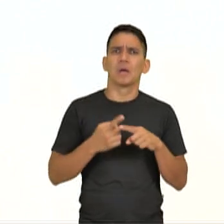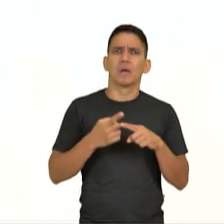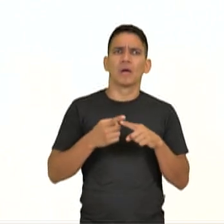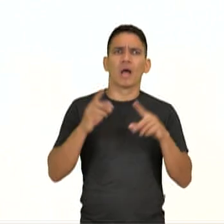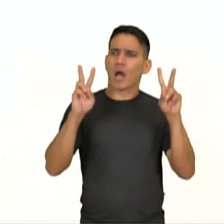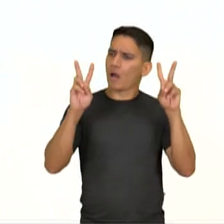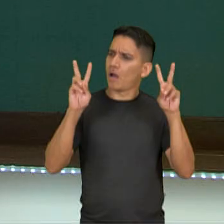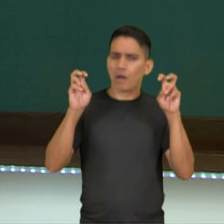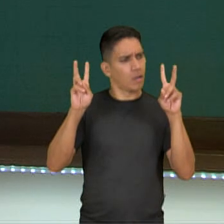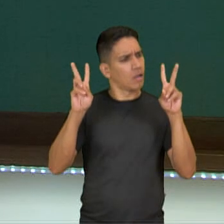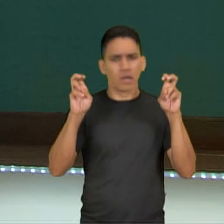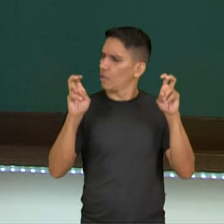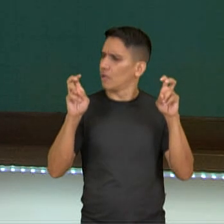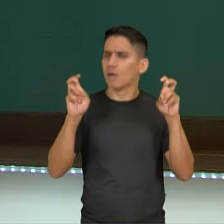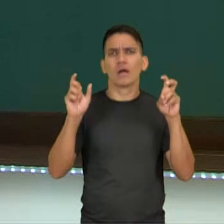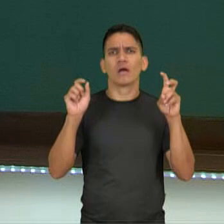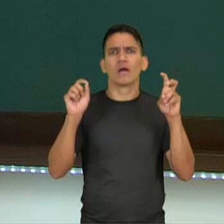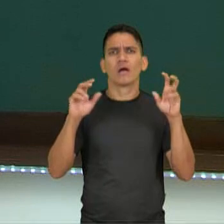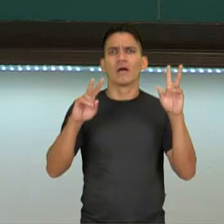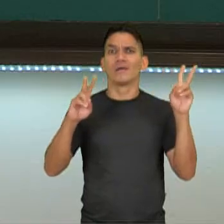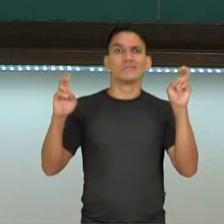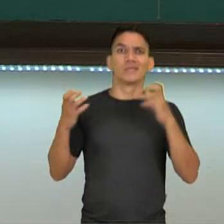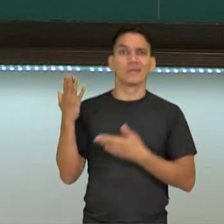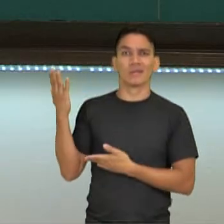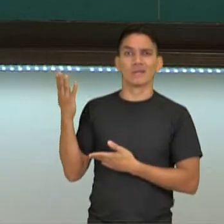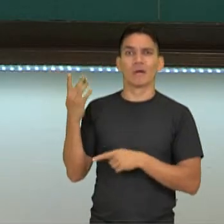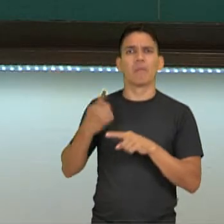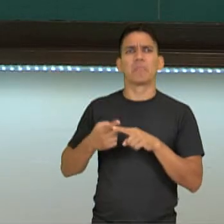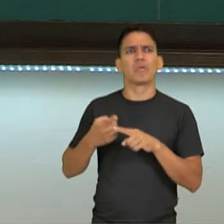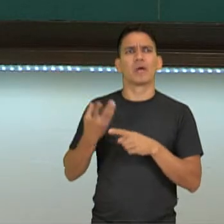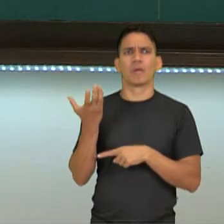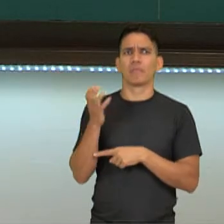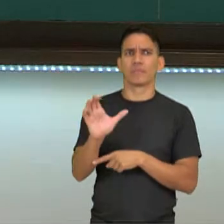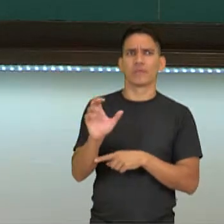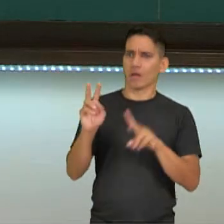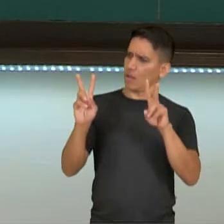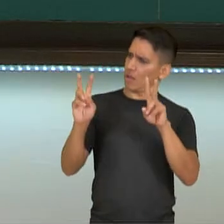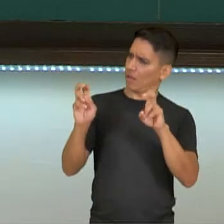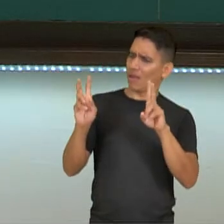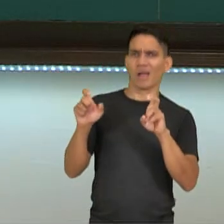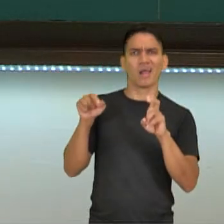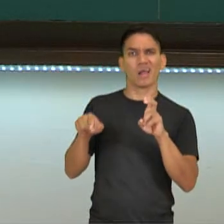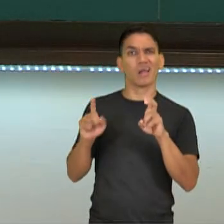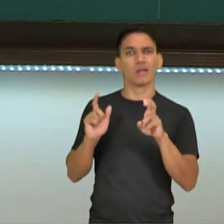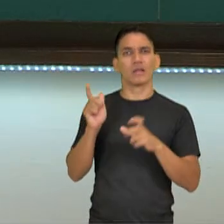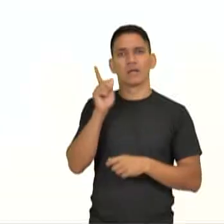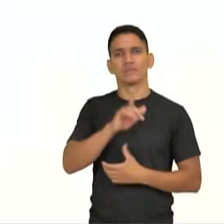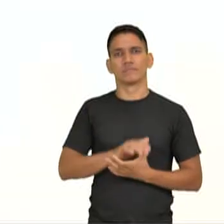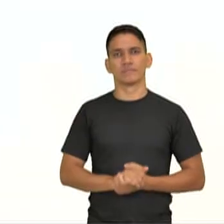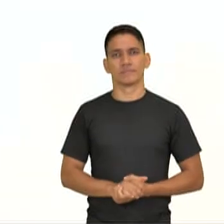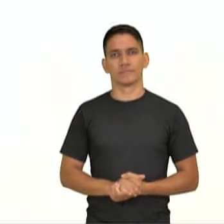nesse trecho? E agora, vocês vão tentar explicar para mim por que foram utilizadas as aspas aqui.